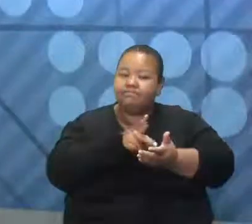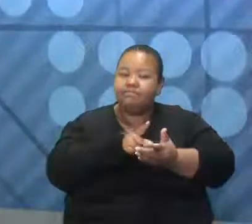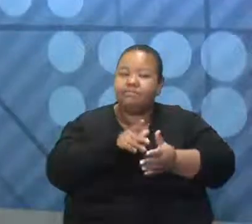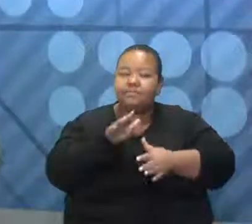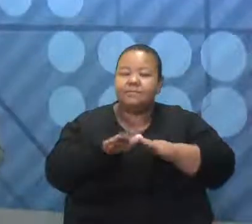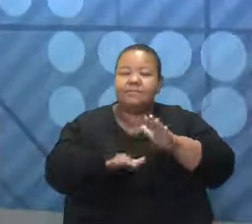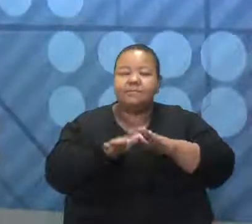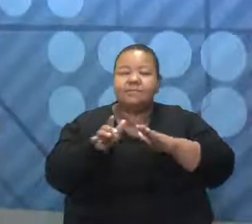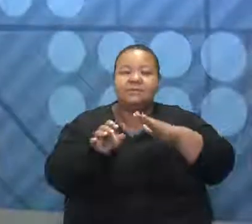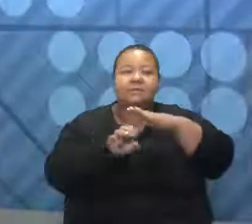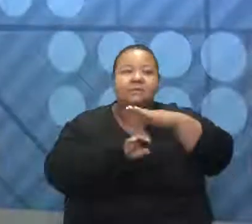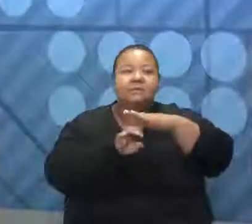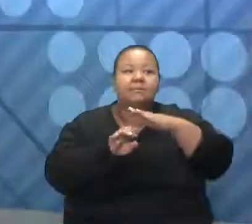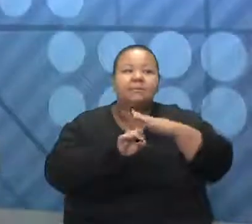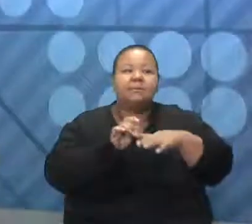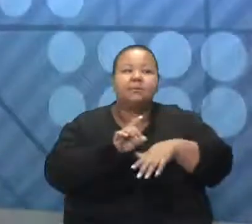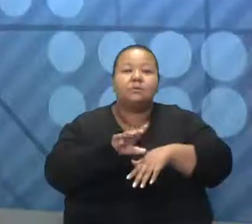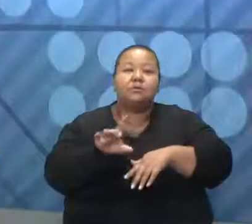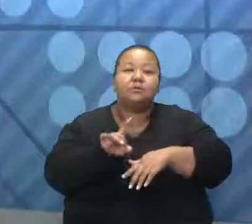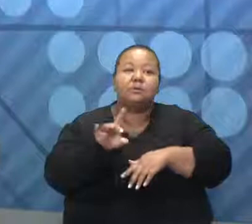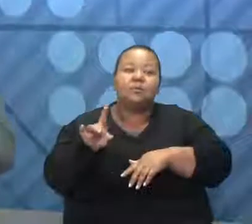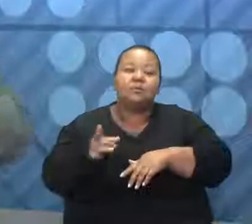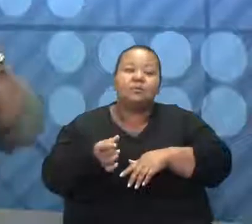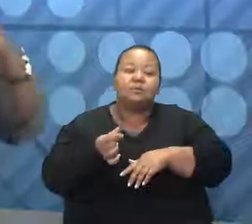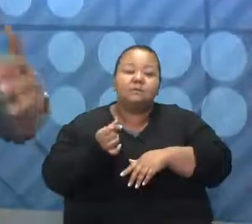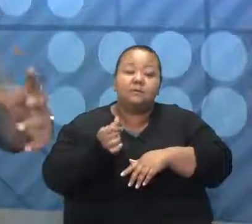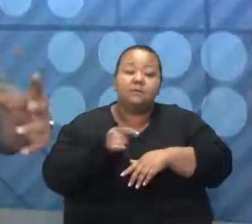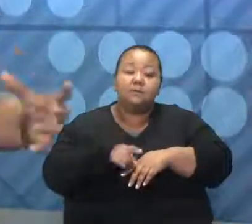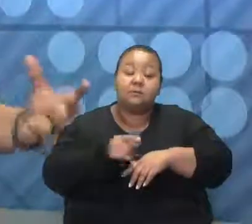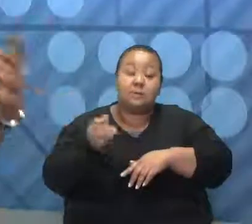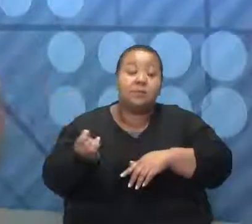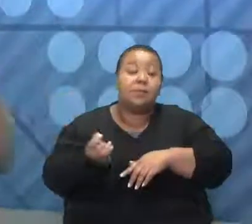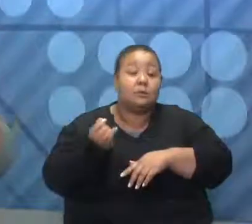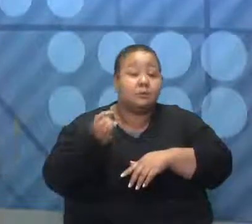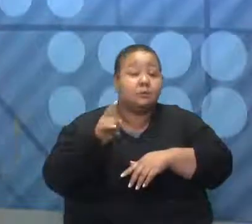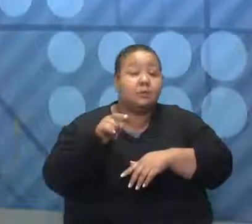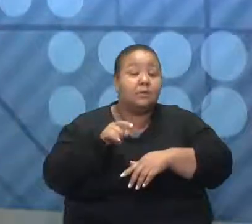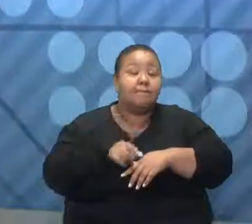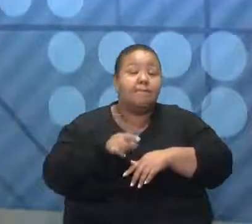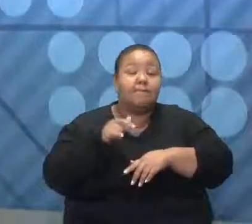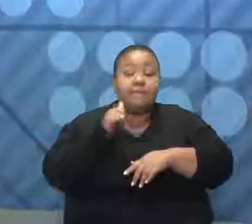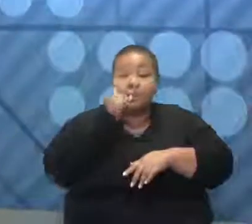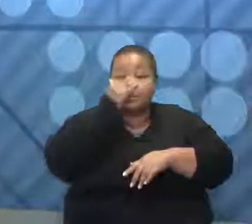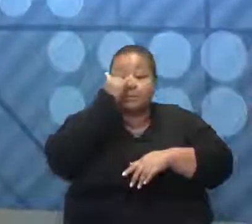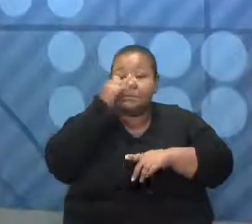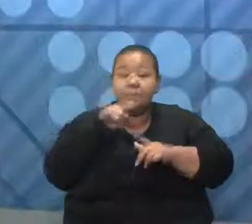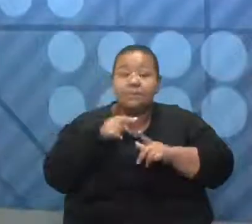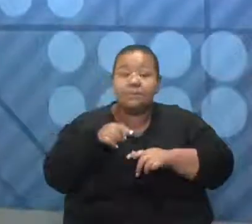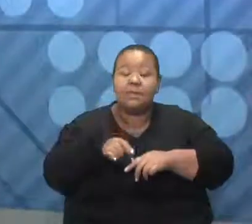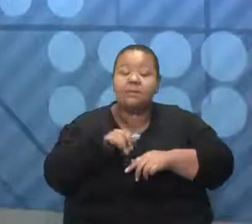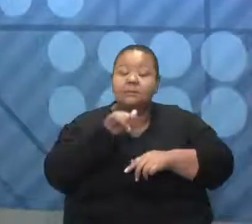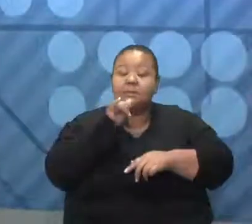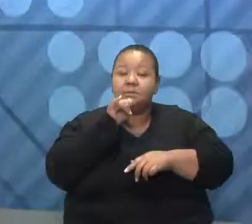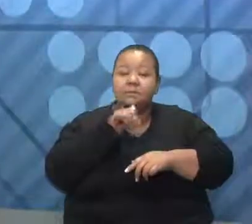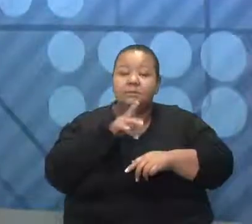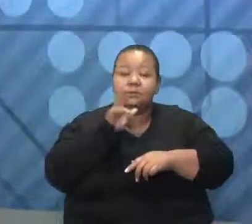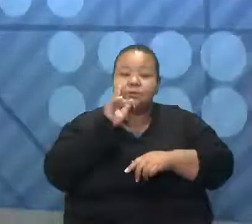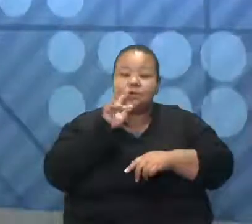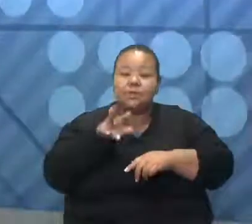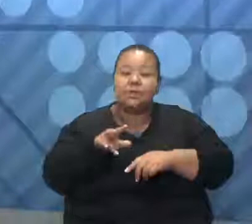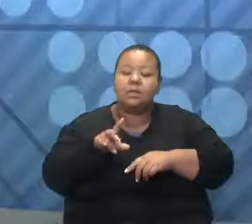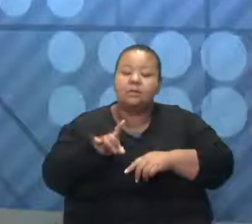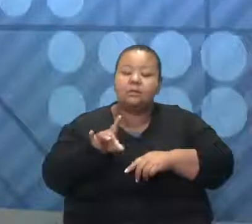empresa somente pelo financeiro. E financeiro é importante, sim, é novamente uma consequência. Mas, se você tivesse, se a gente olhar somente